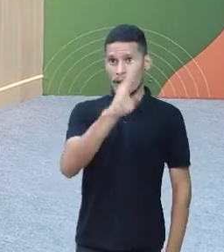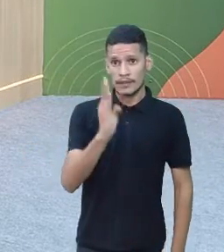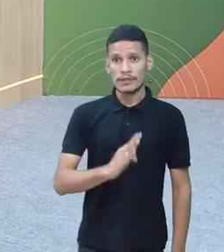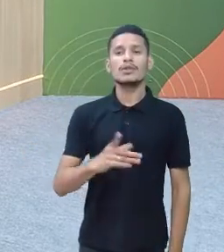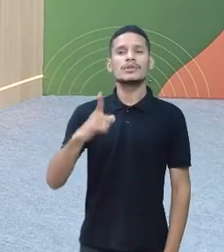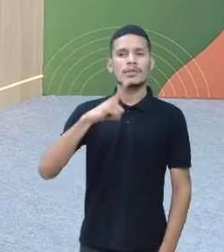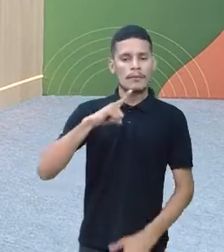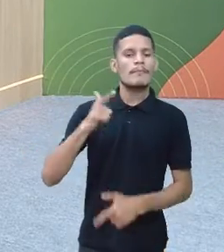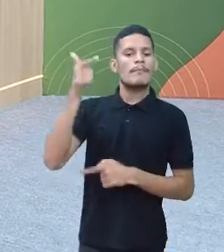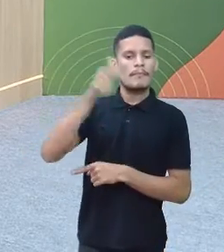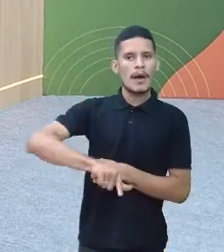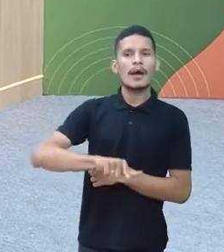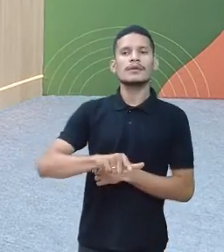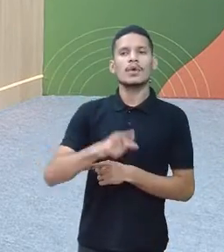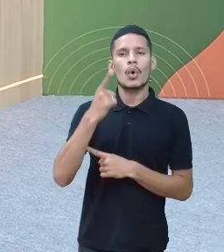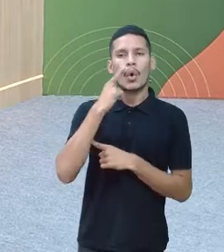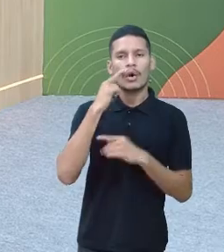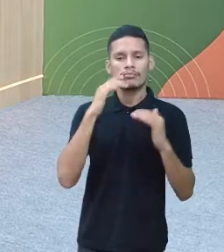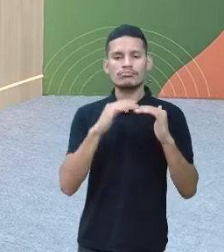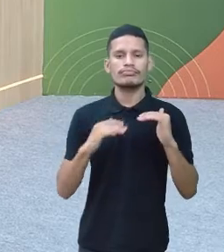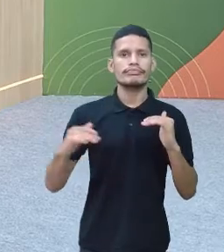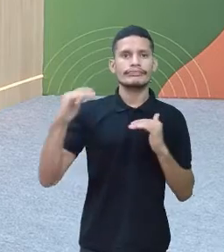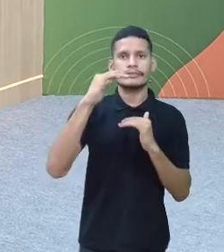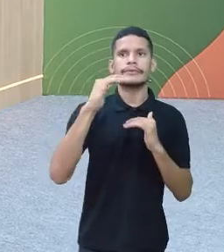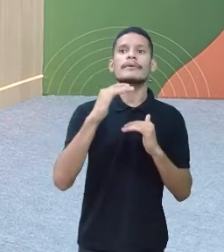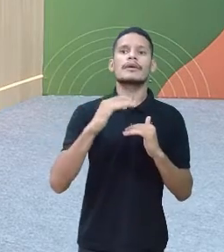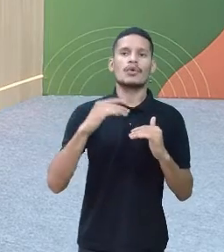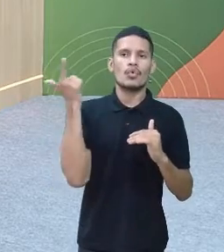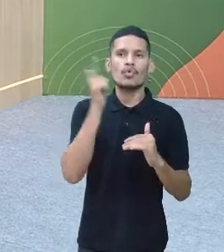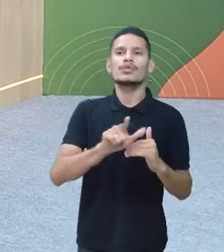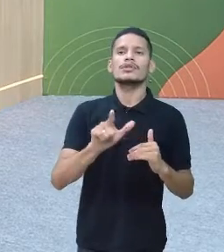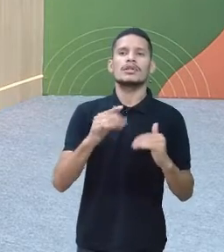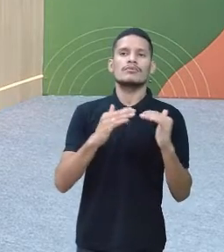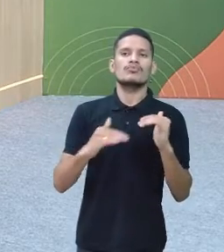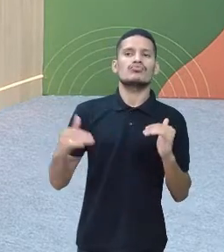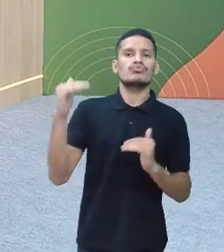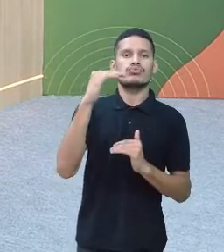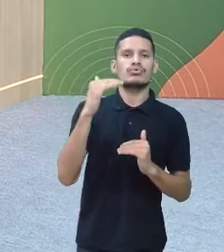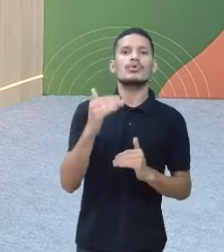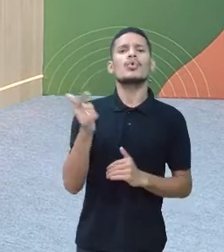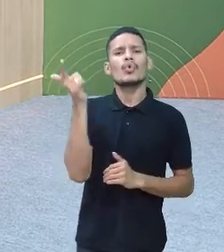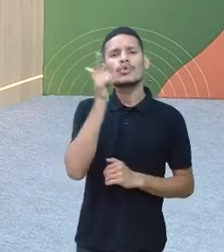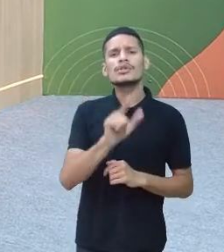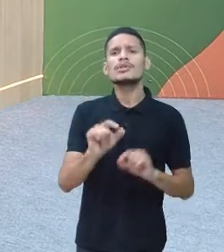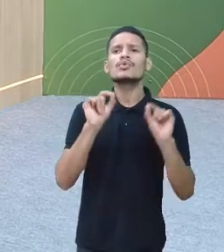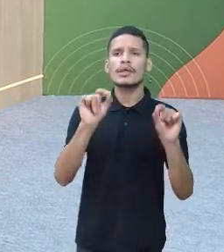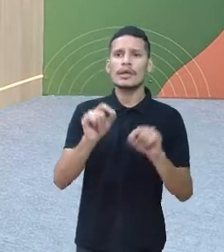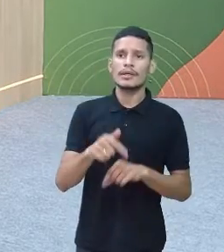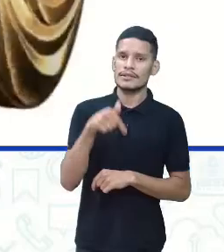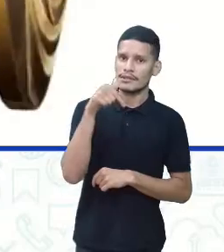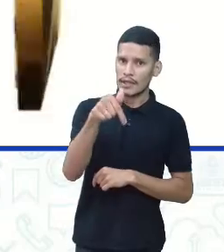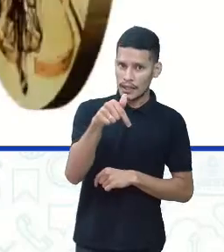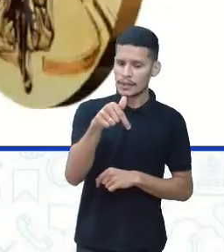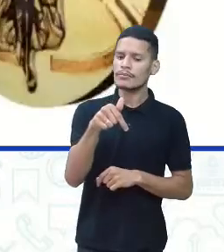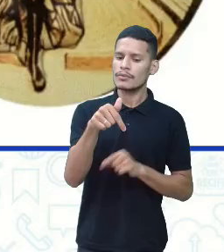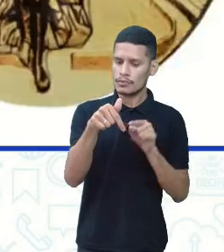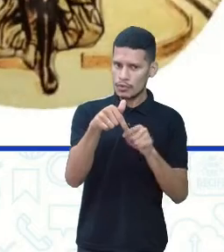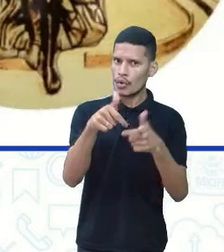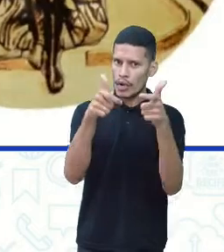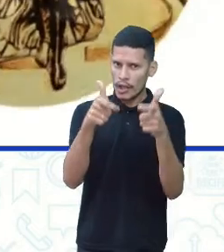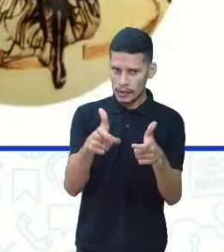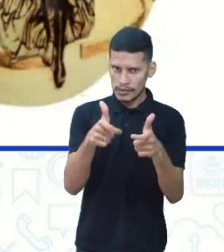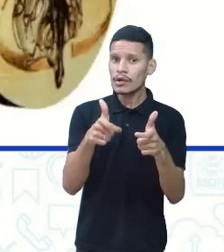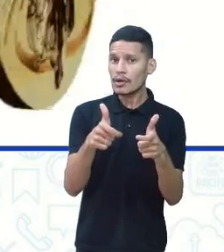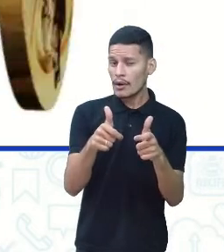um recorde. Batemos a quantidade de medalha, né? Continuamos na posição 7ª, foi a melhor colocação.